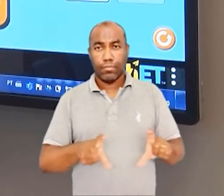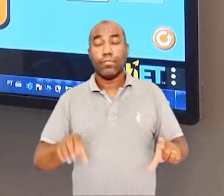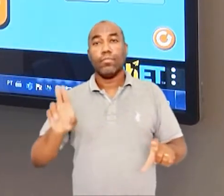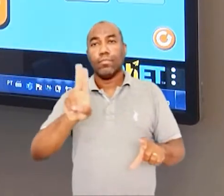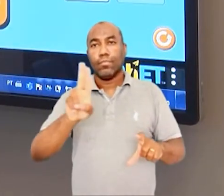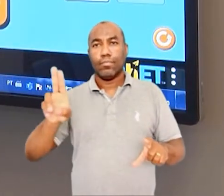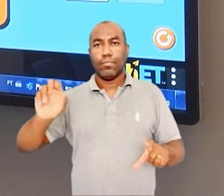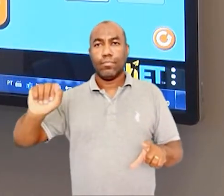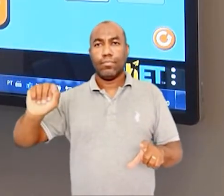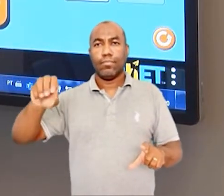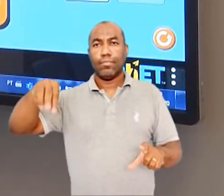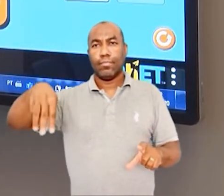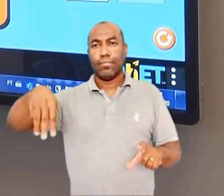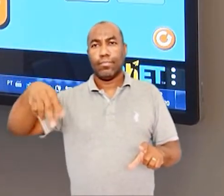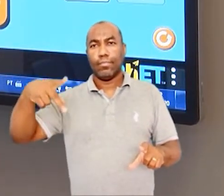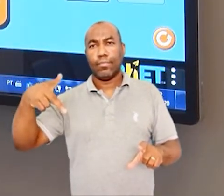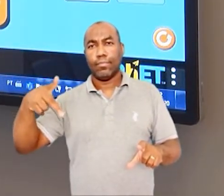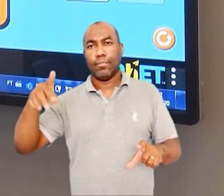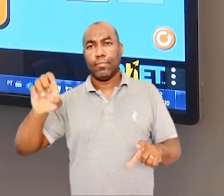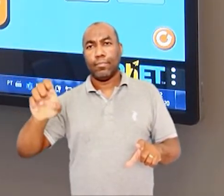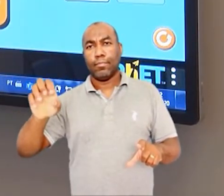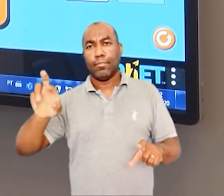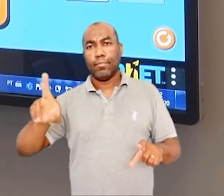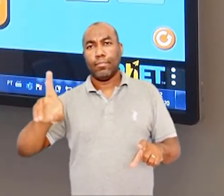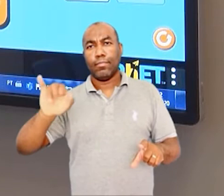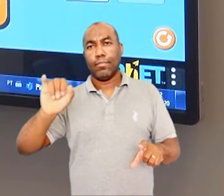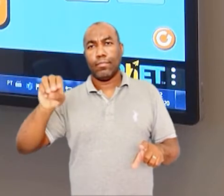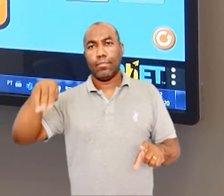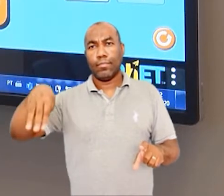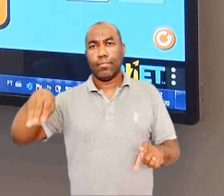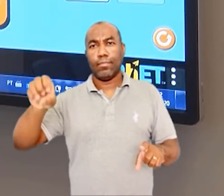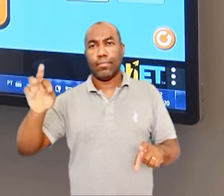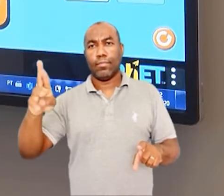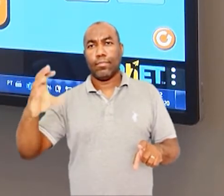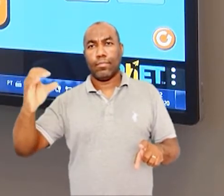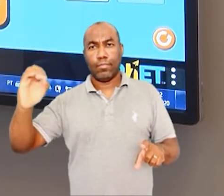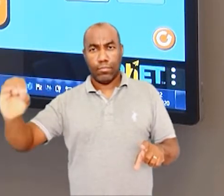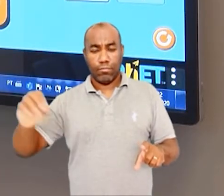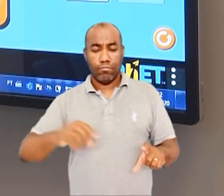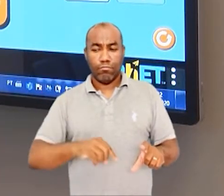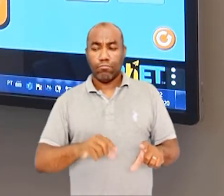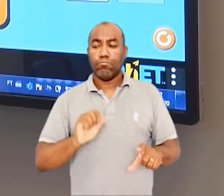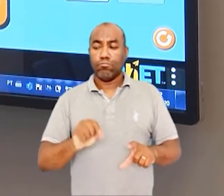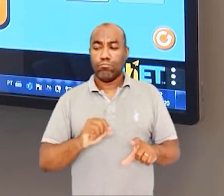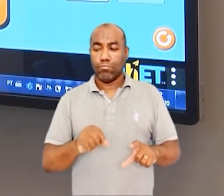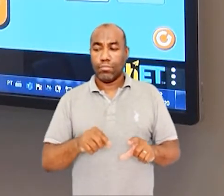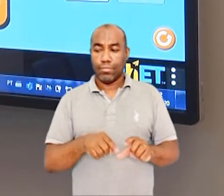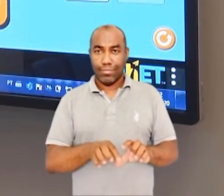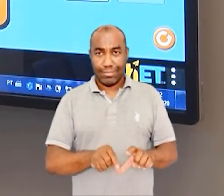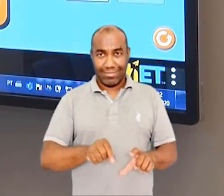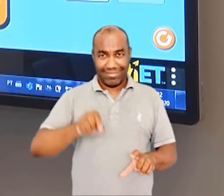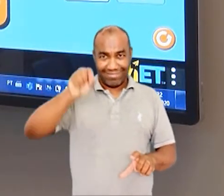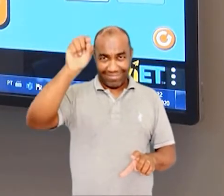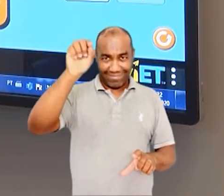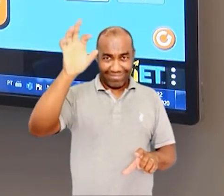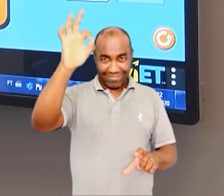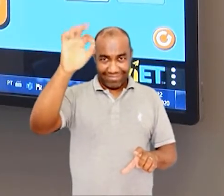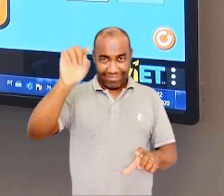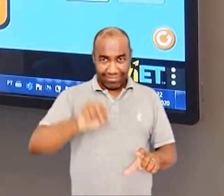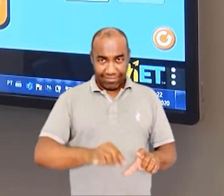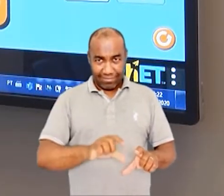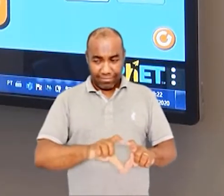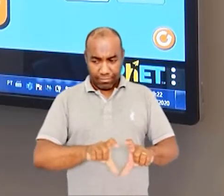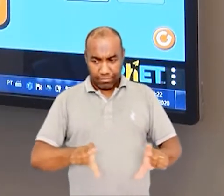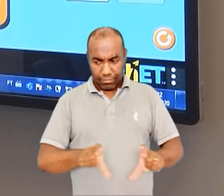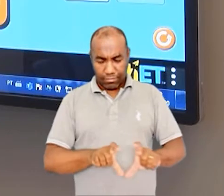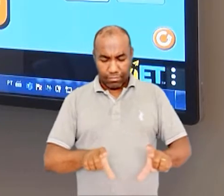O amperímetro, como esse circuito está associado em série, apenas um caminho para eu ter o movimento de elétrons,